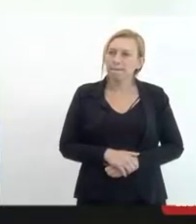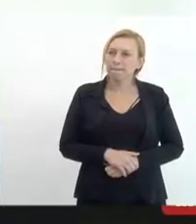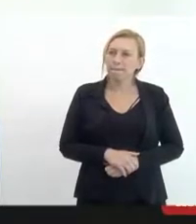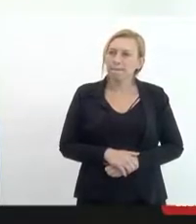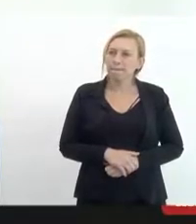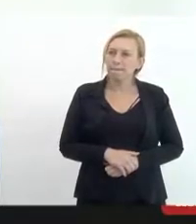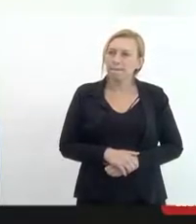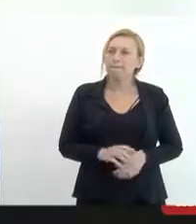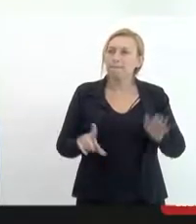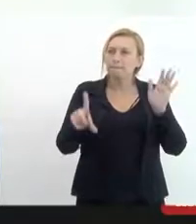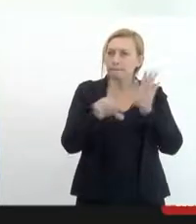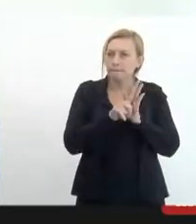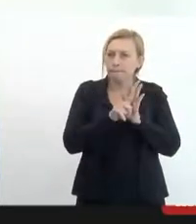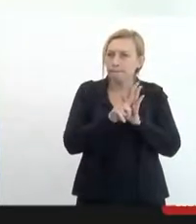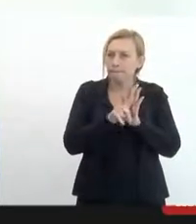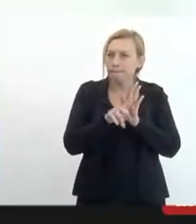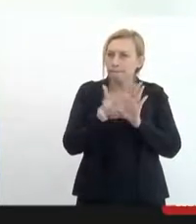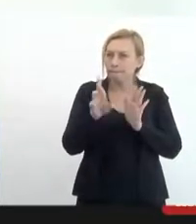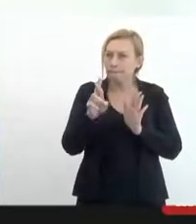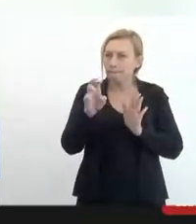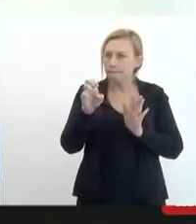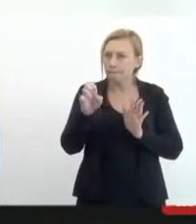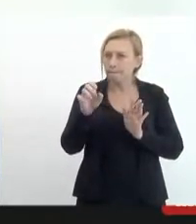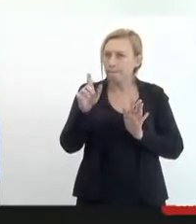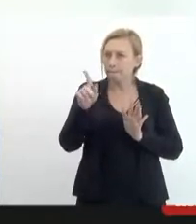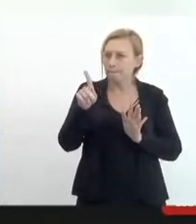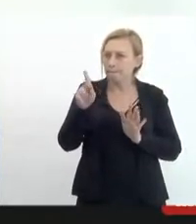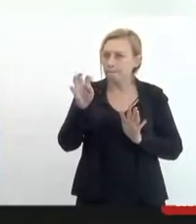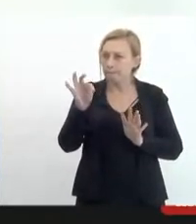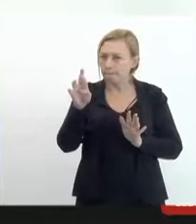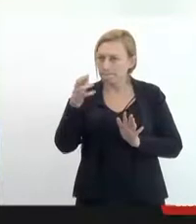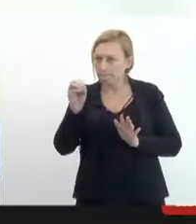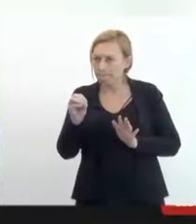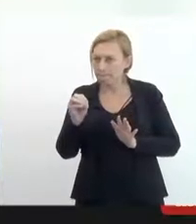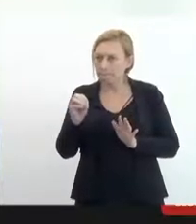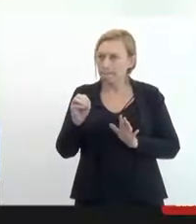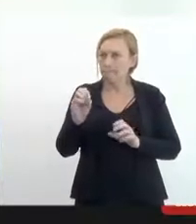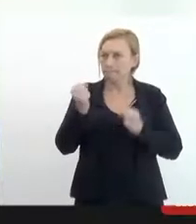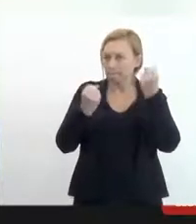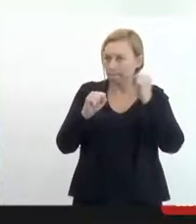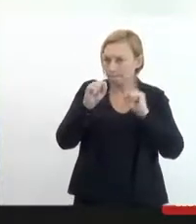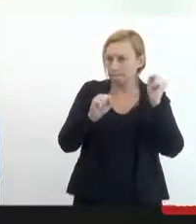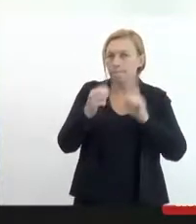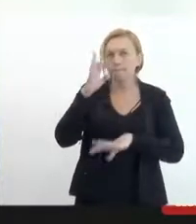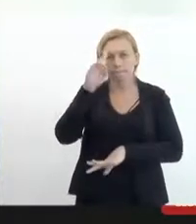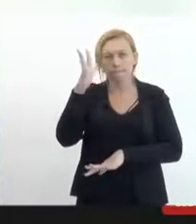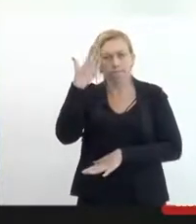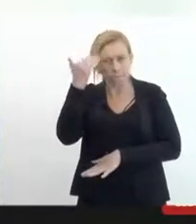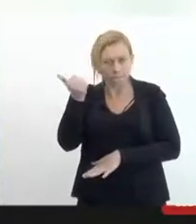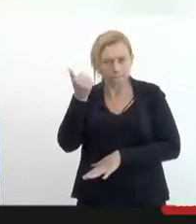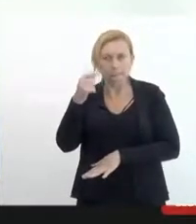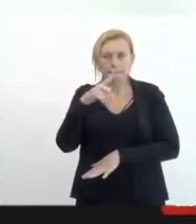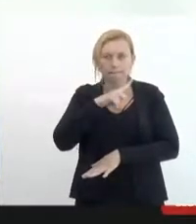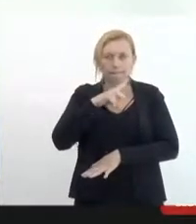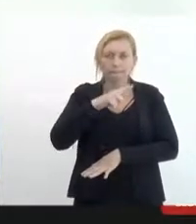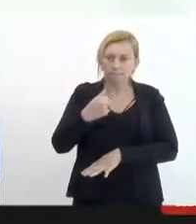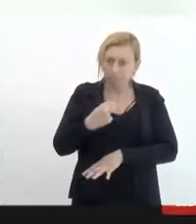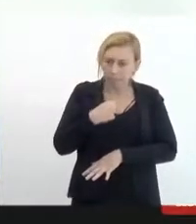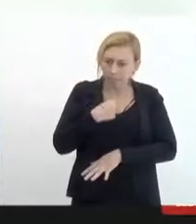da lei do repeto industrialização, e o senhor sabe bem que eu fui um